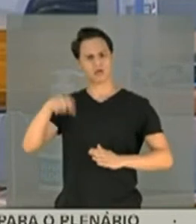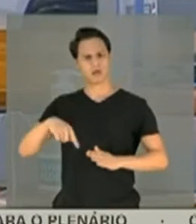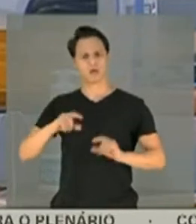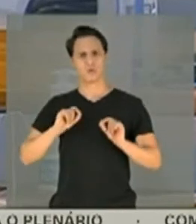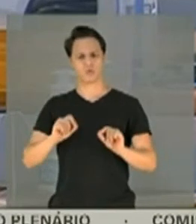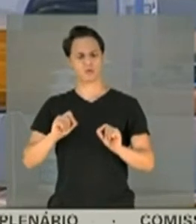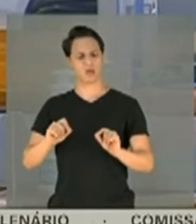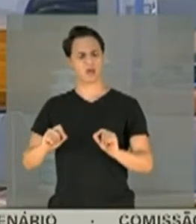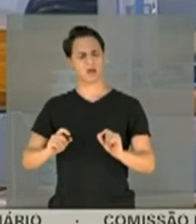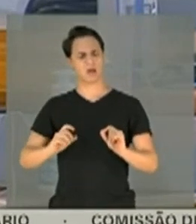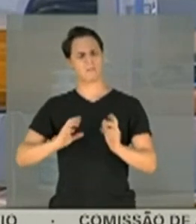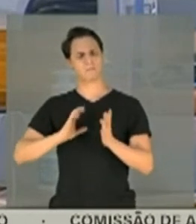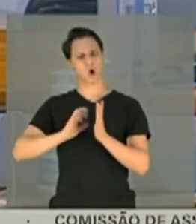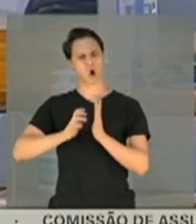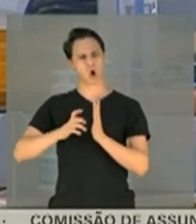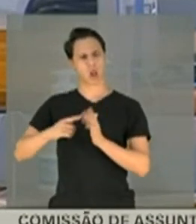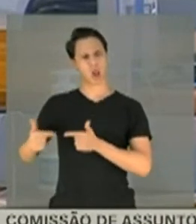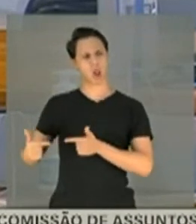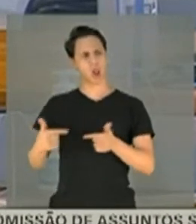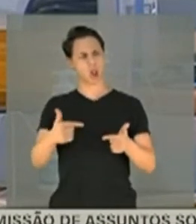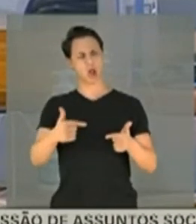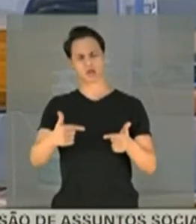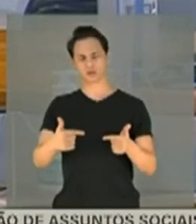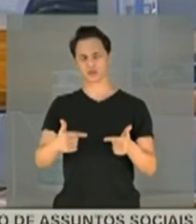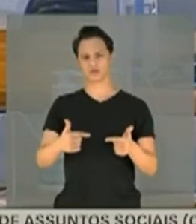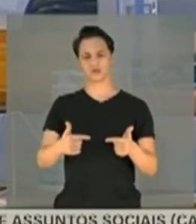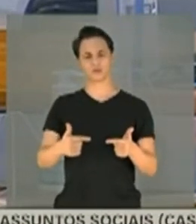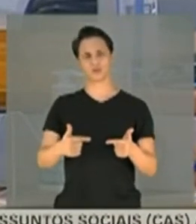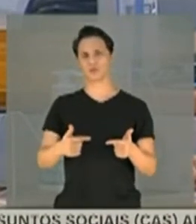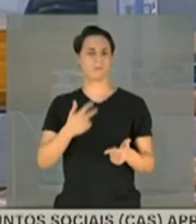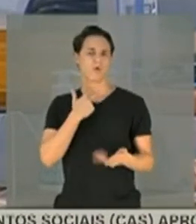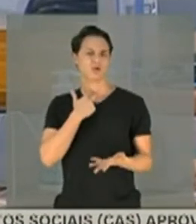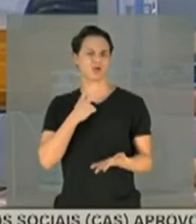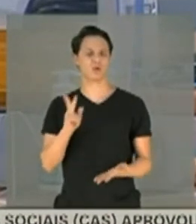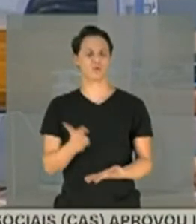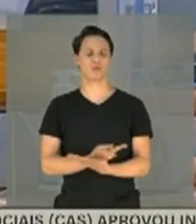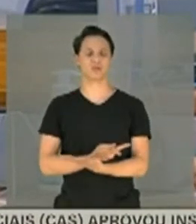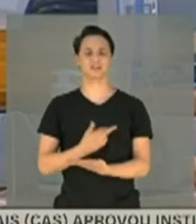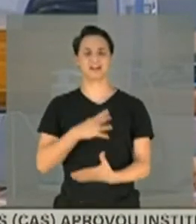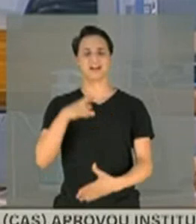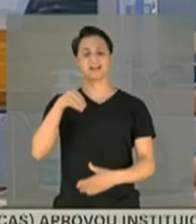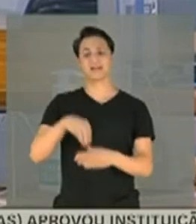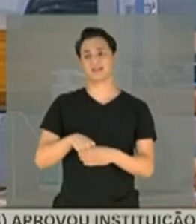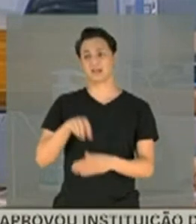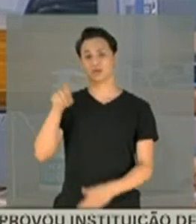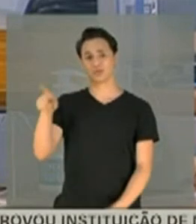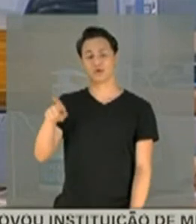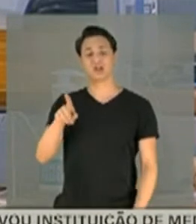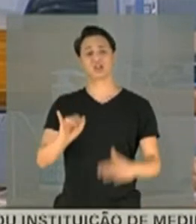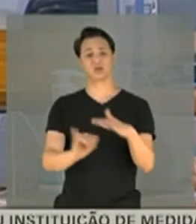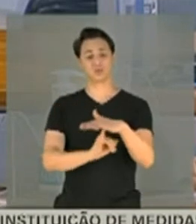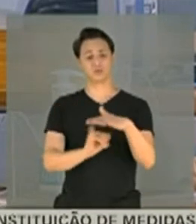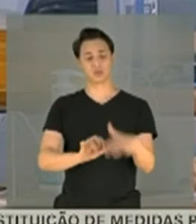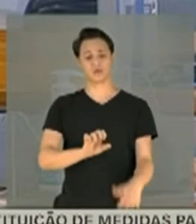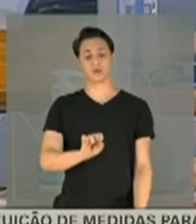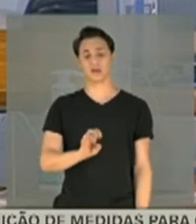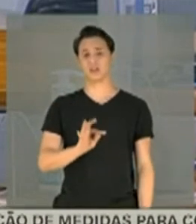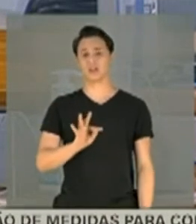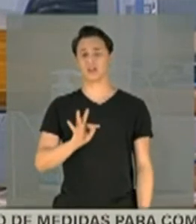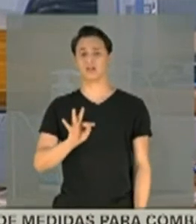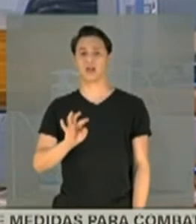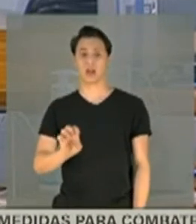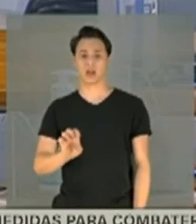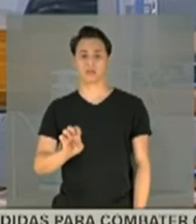ativismo político que não deveria acontecer numa instituição responsável pelas eleições. Então, é